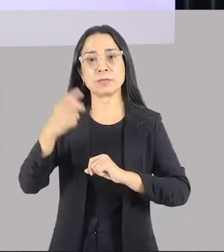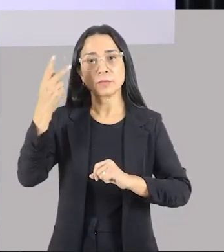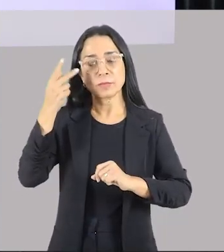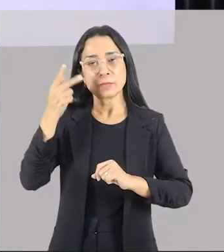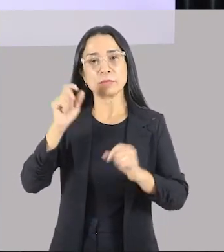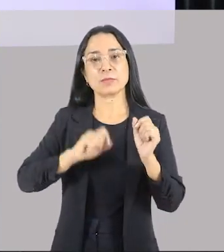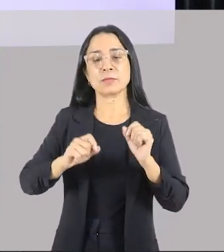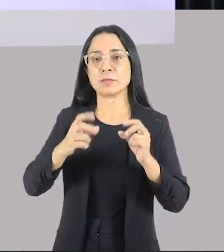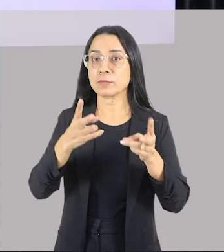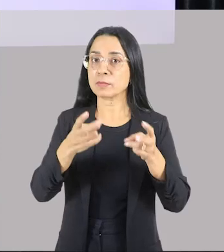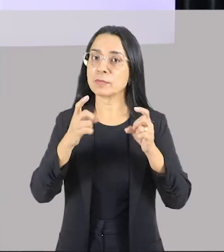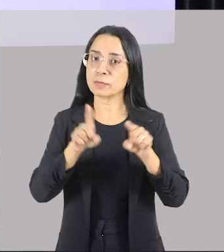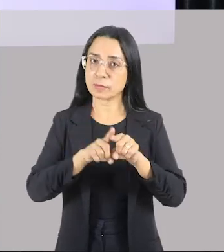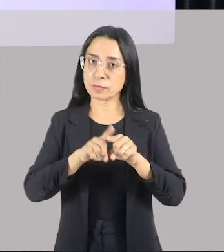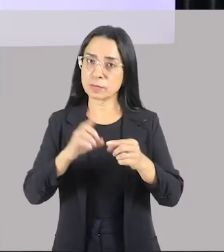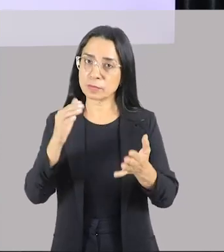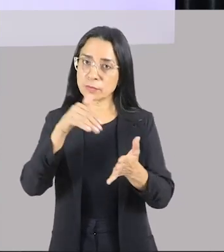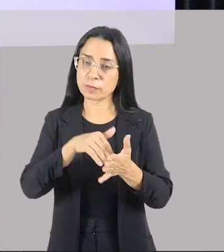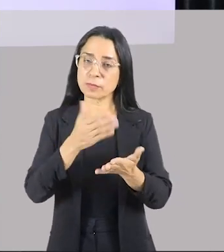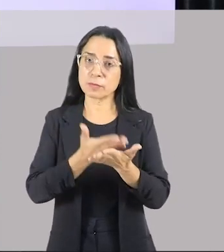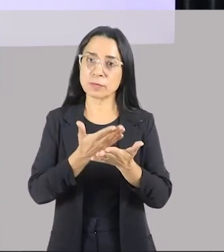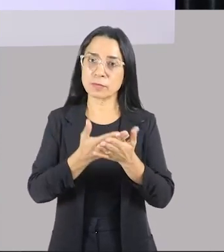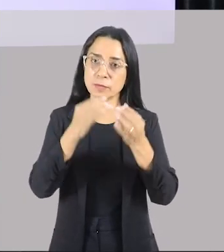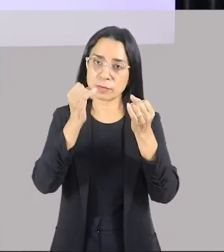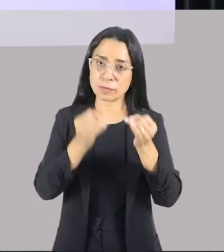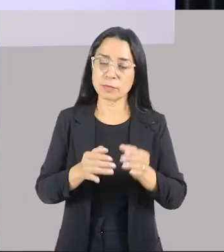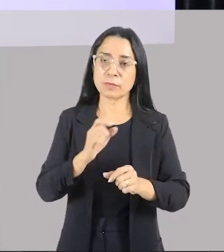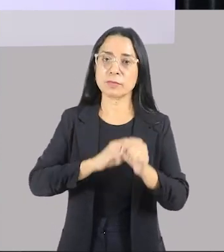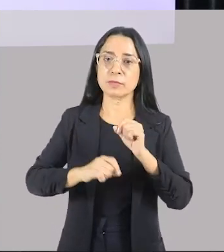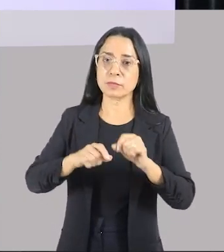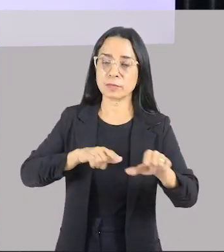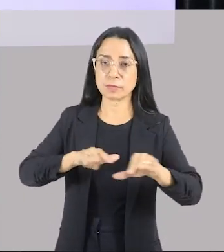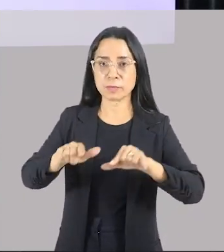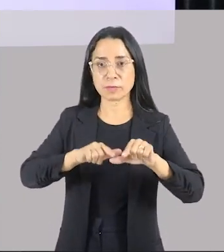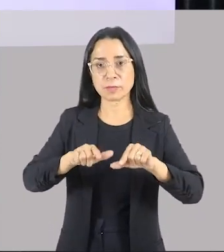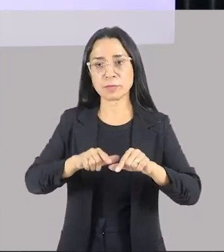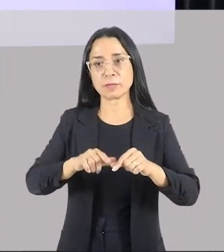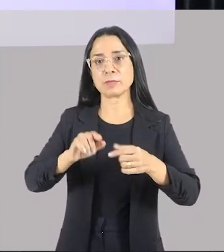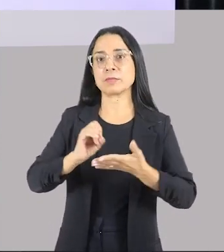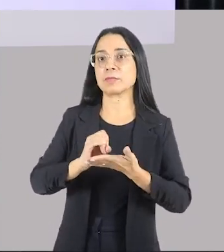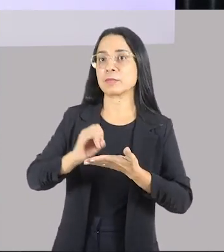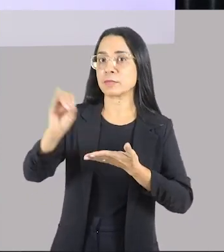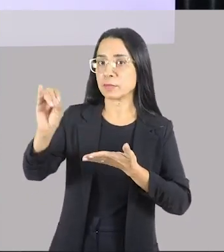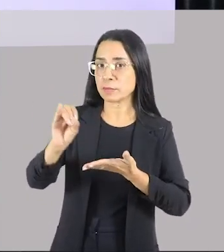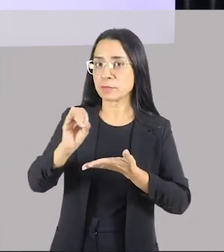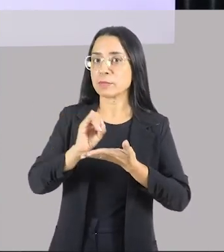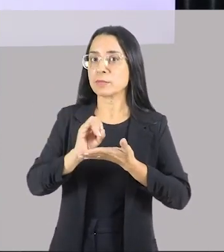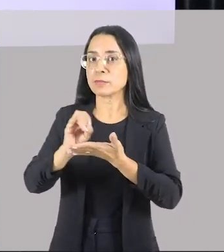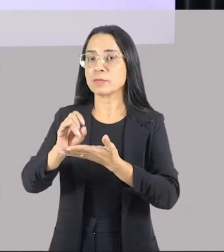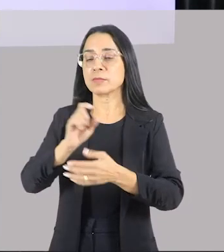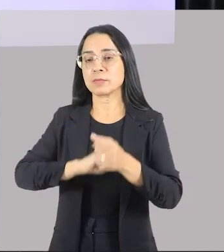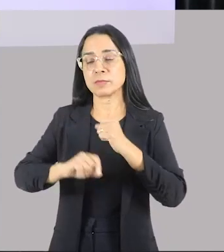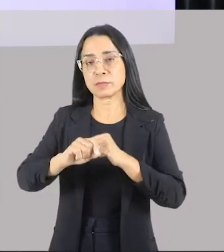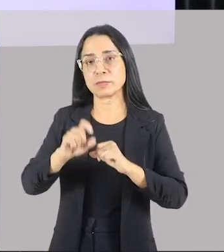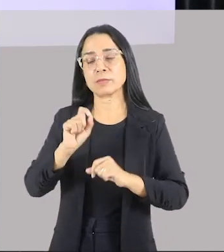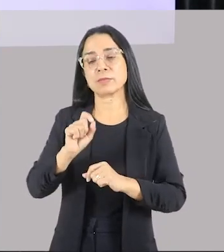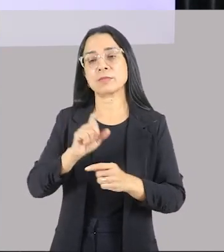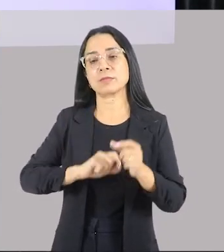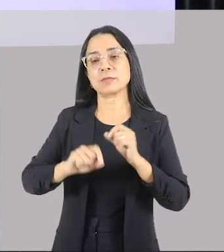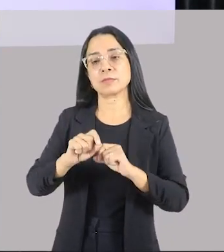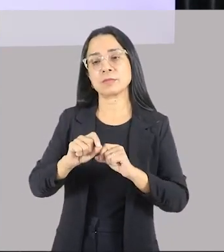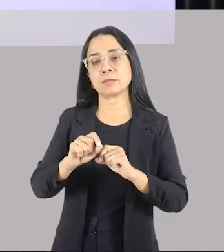que esses trabalhadores, essa mão de obra era imigrante, e também que eles estavam em